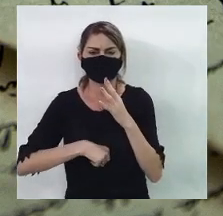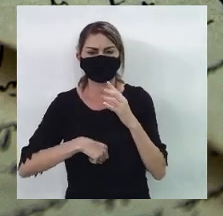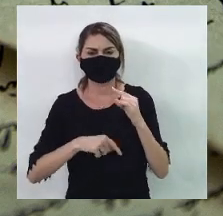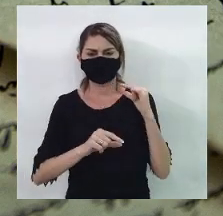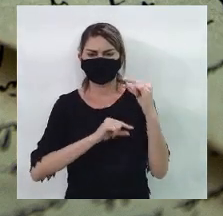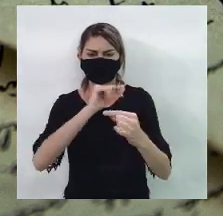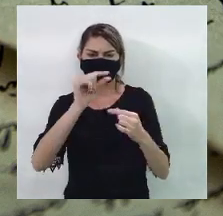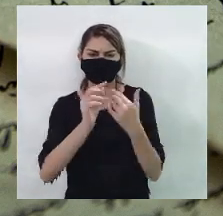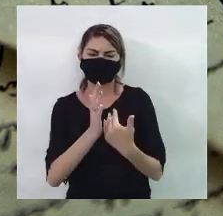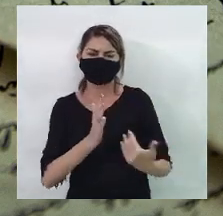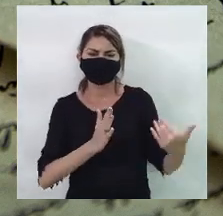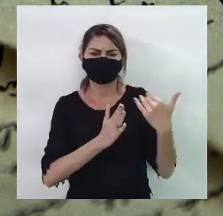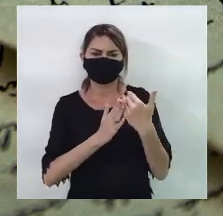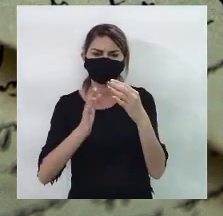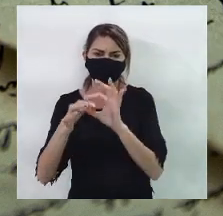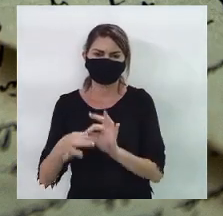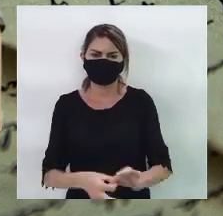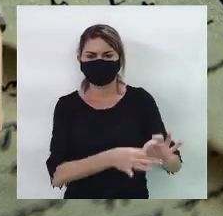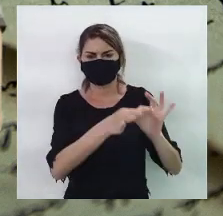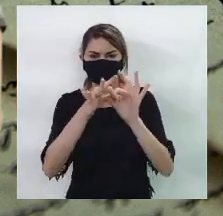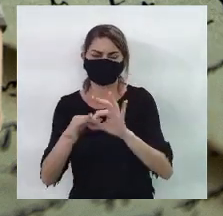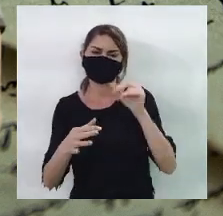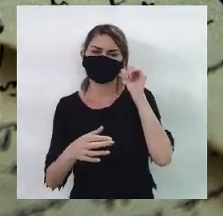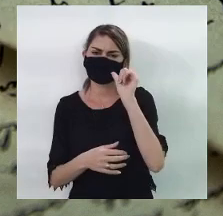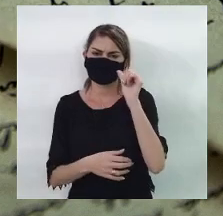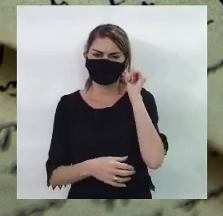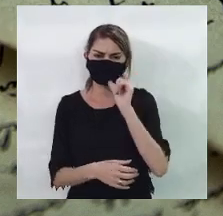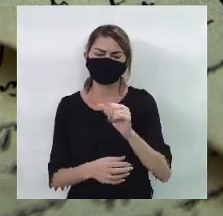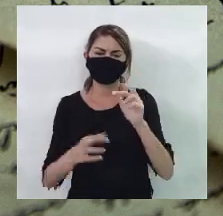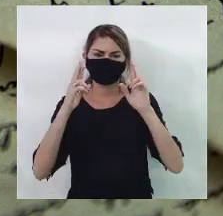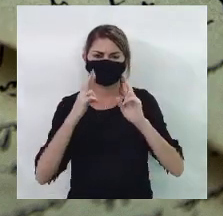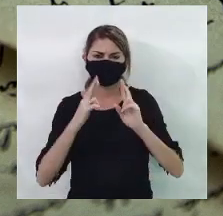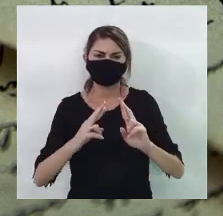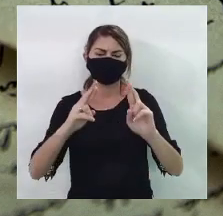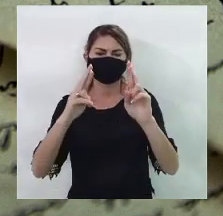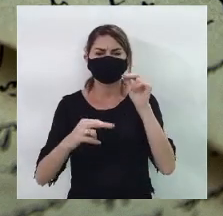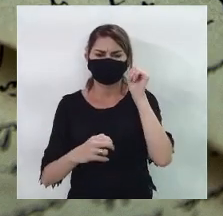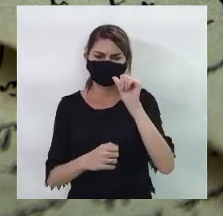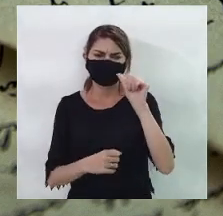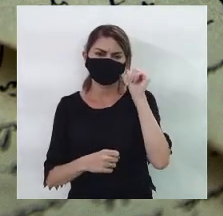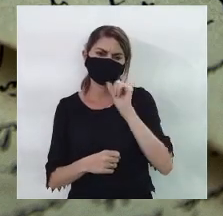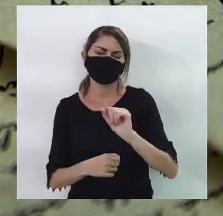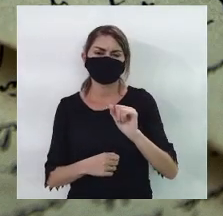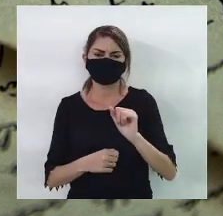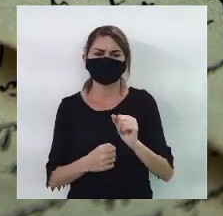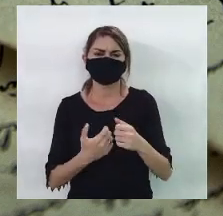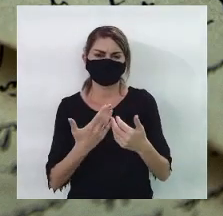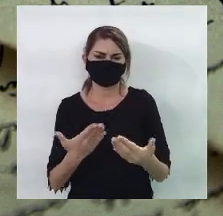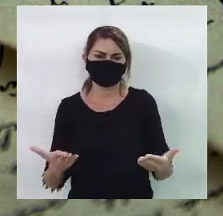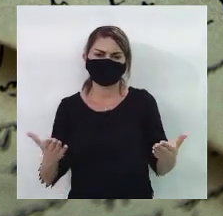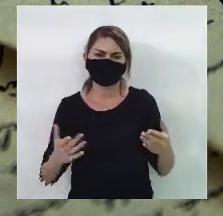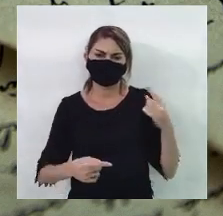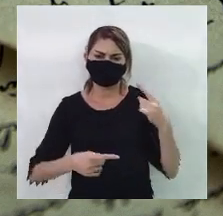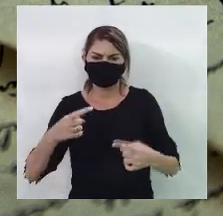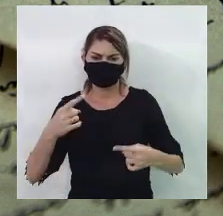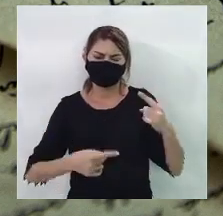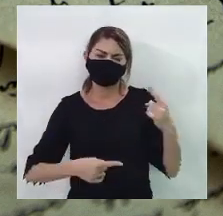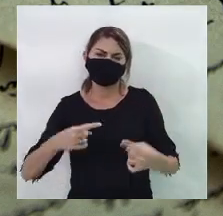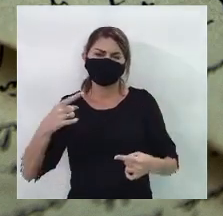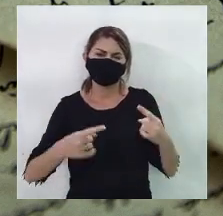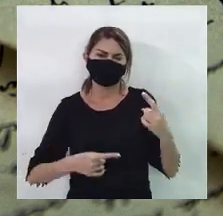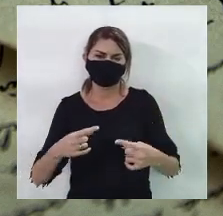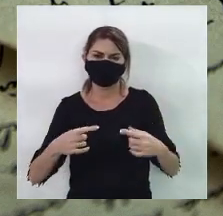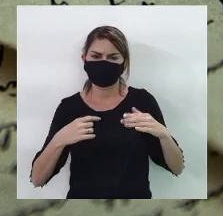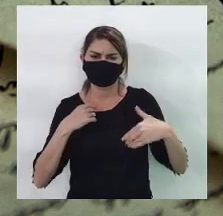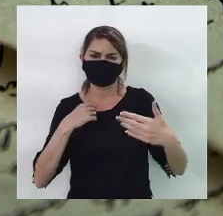mais sobre o universo feminino, certo? O respeito à mulher. Lembrar que nessa introspecção tem uns conflitos, né? Conflito do